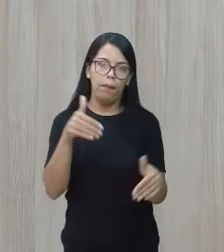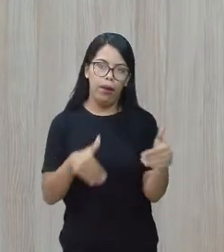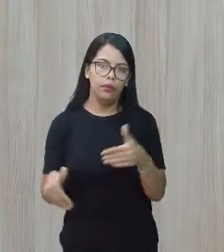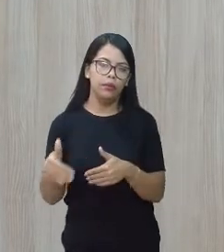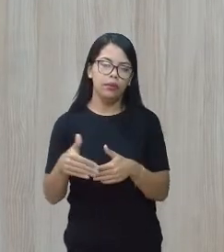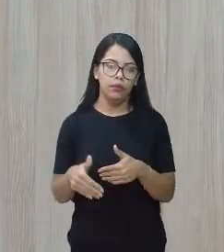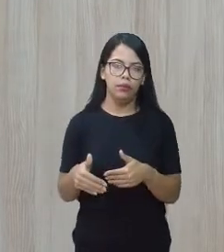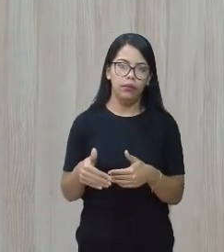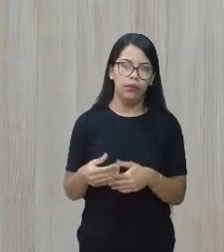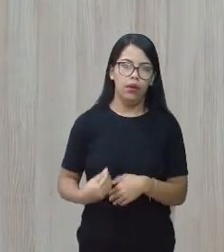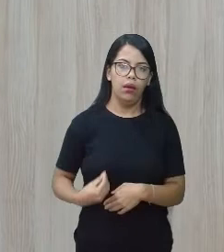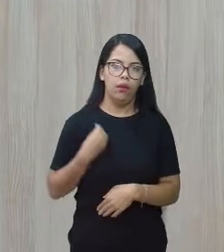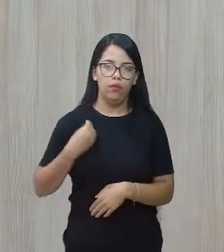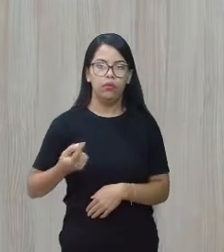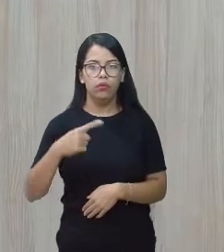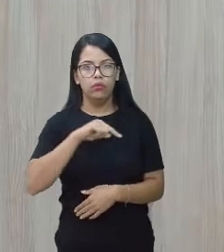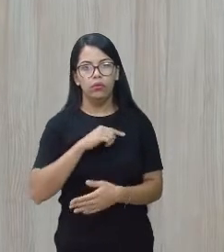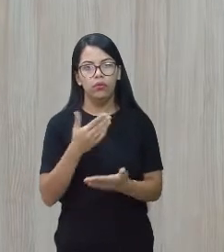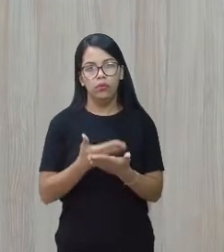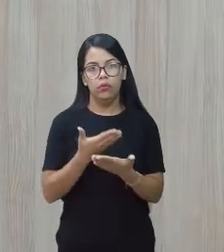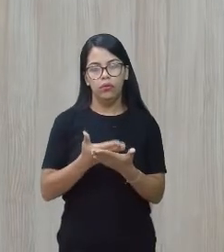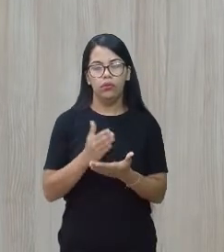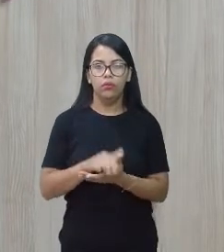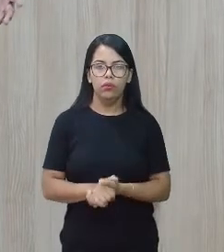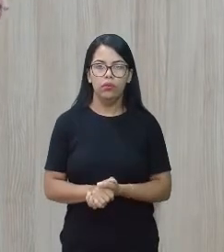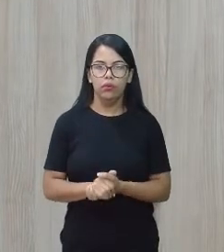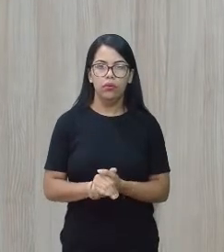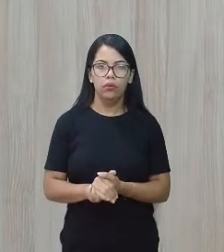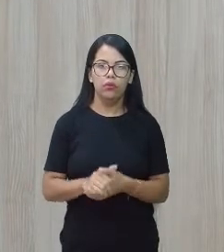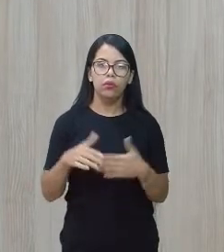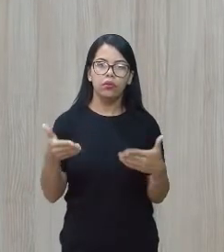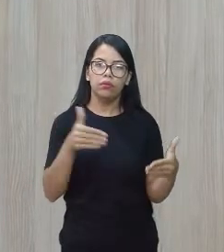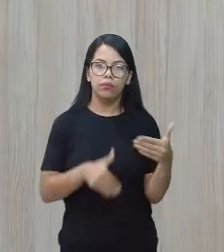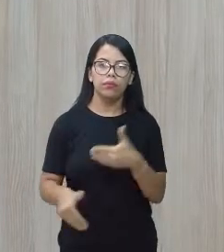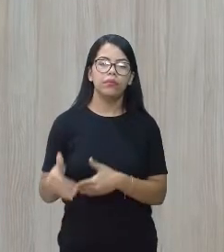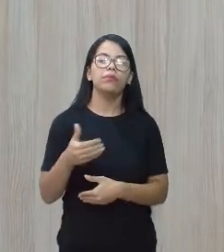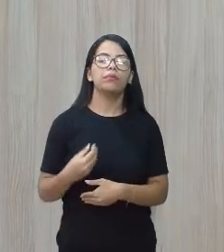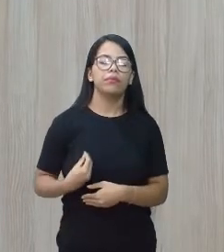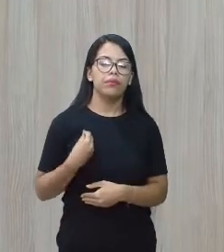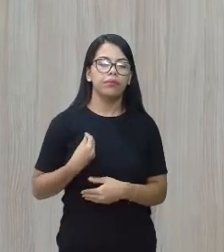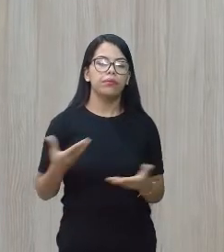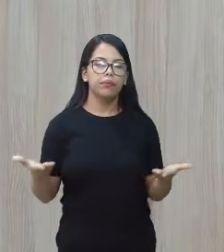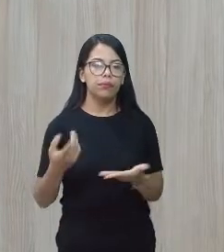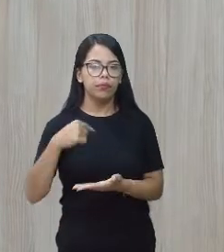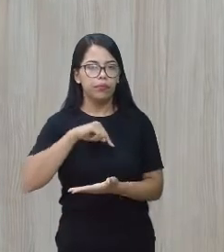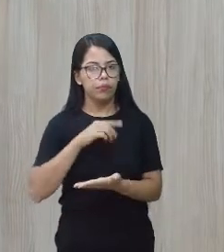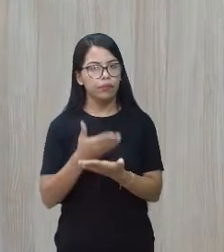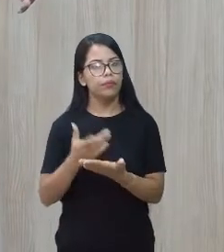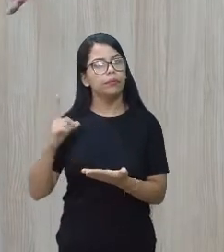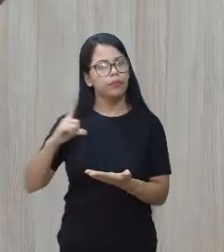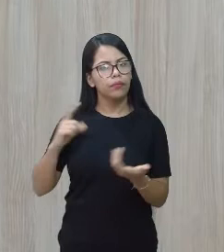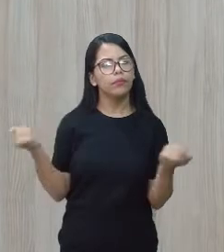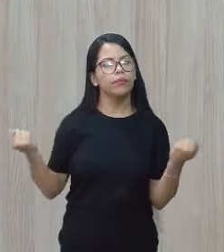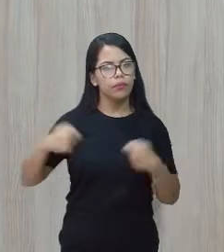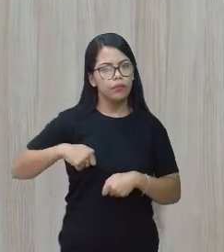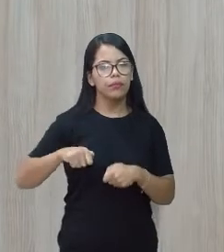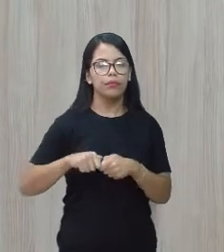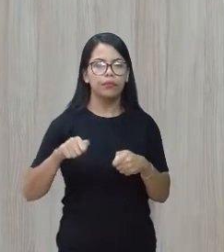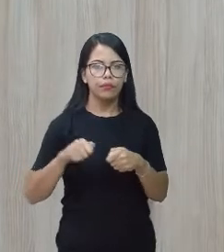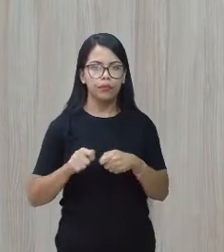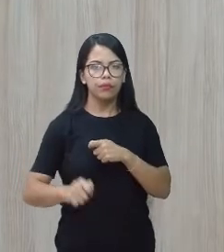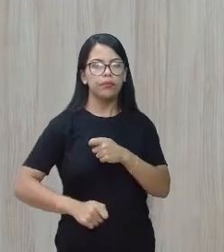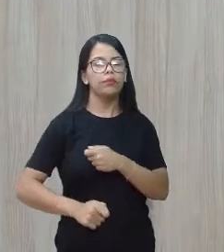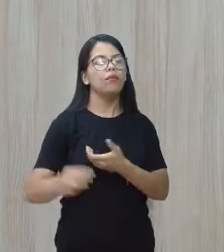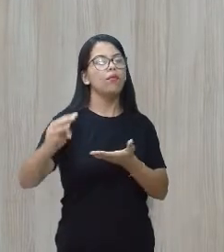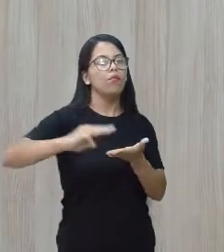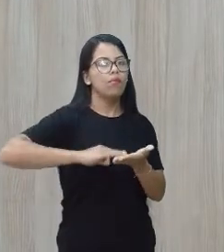ao vivo da nossa aula. Participando ao vivo aqui da nossa aula, certo? Você tem a possibilidade de mandar suas